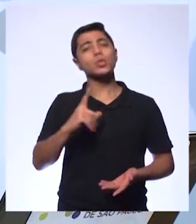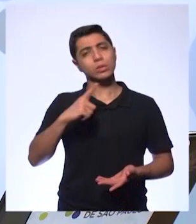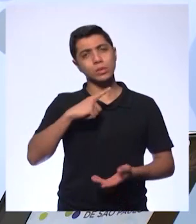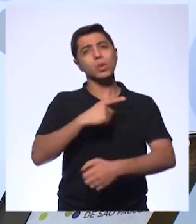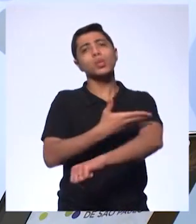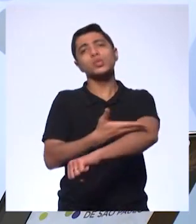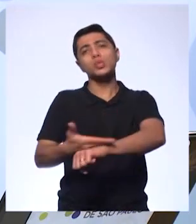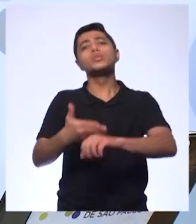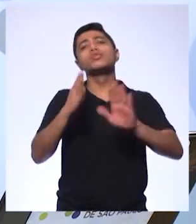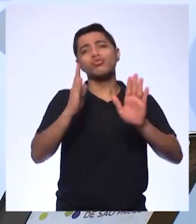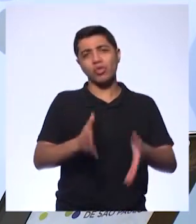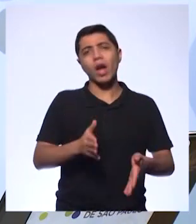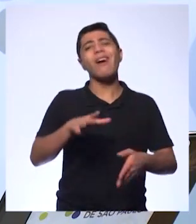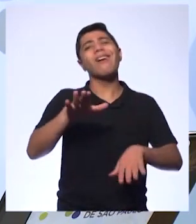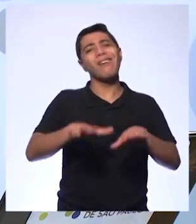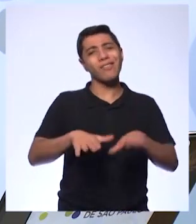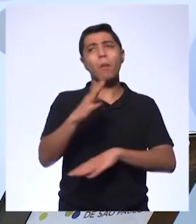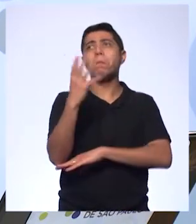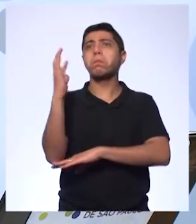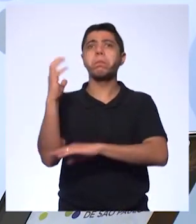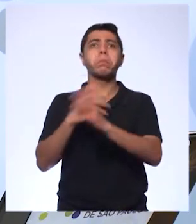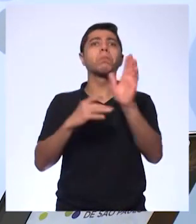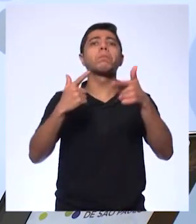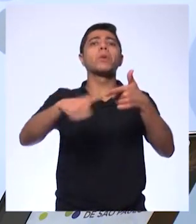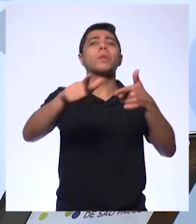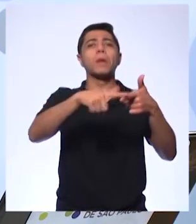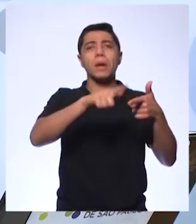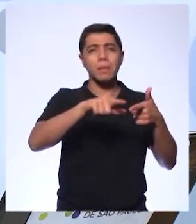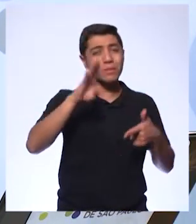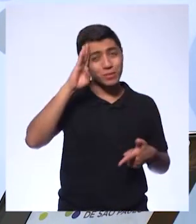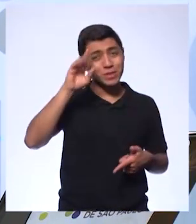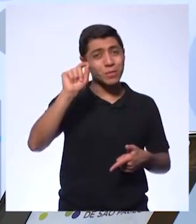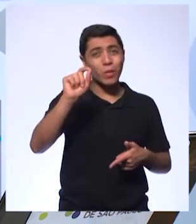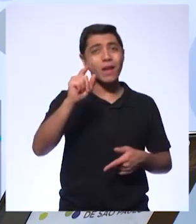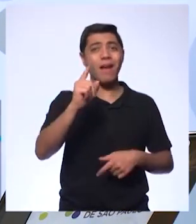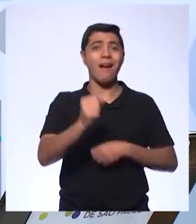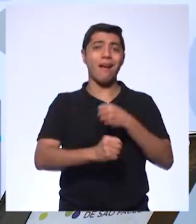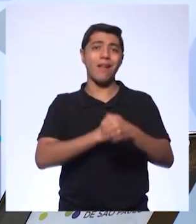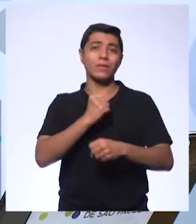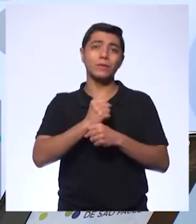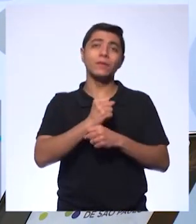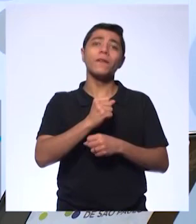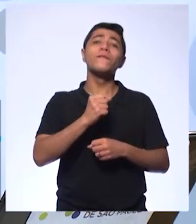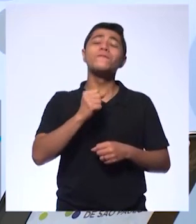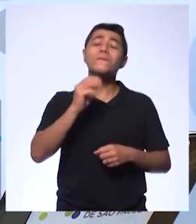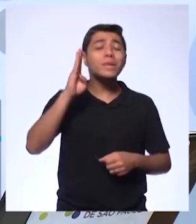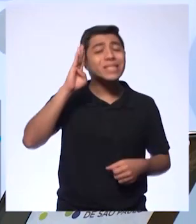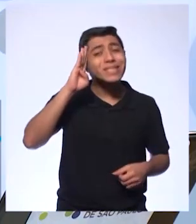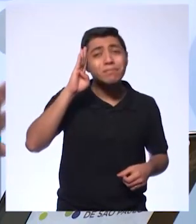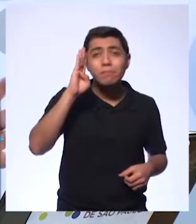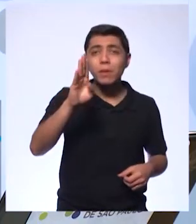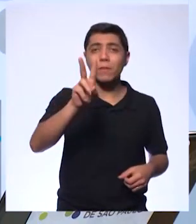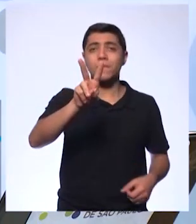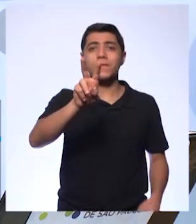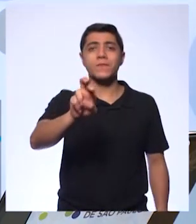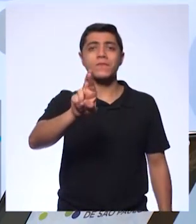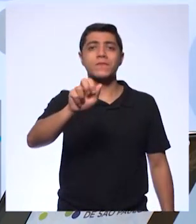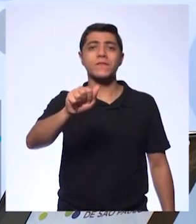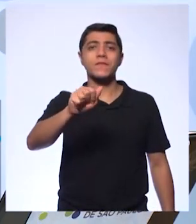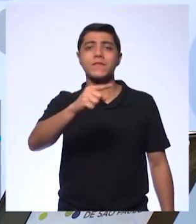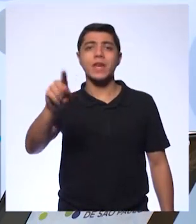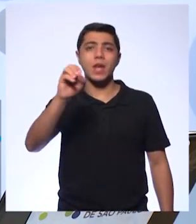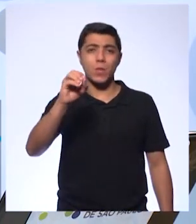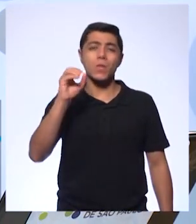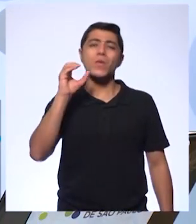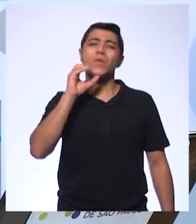que acontecem principalmente pela questão aí das estações do ano, que envolve principalmente o verão, com a questão aí do excesso